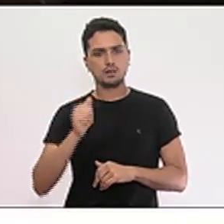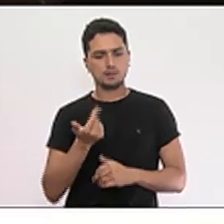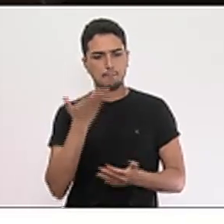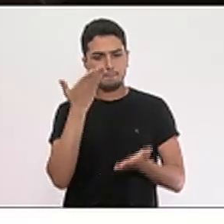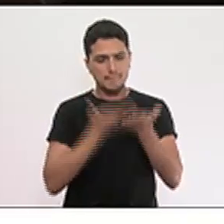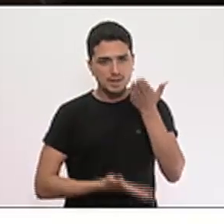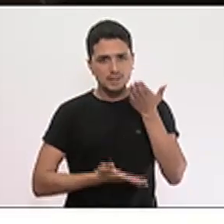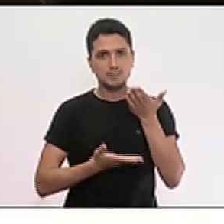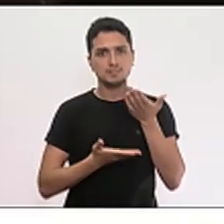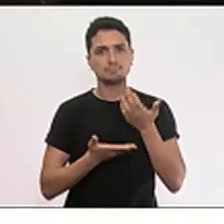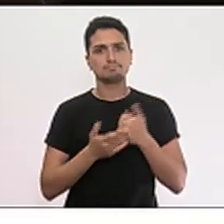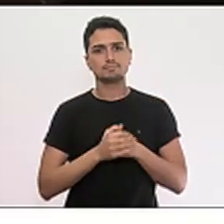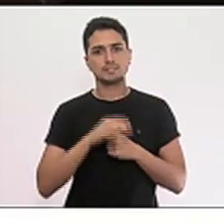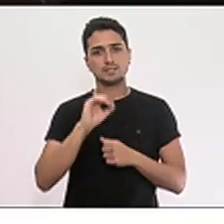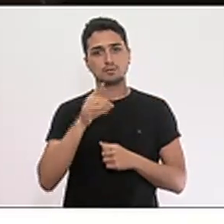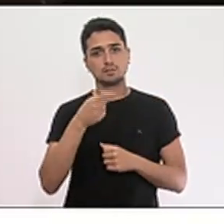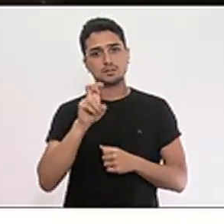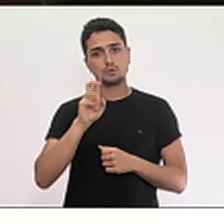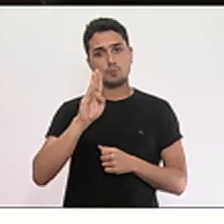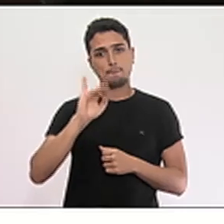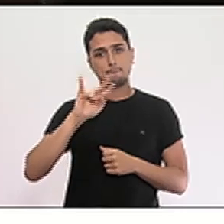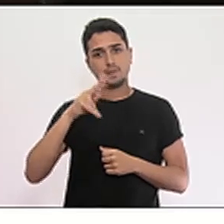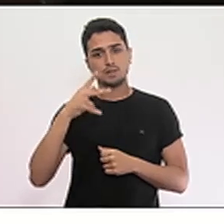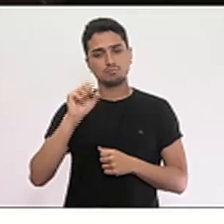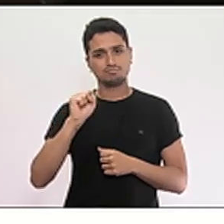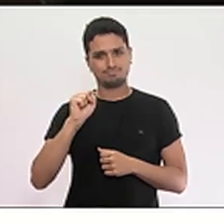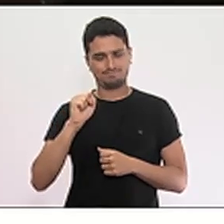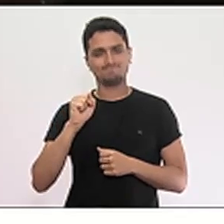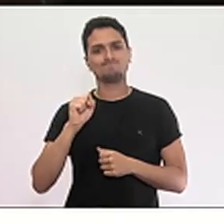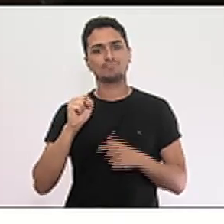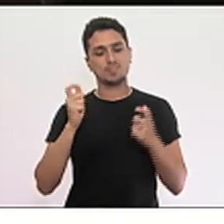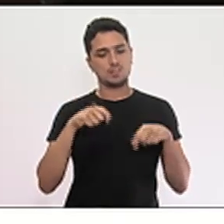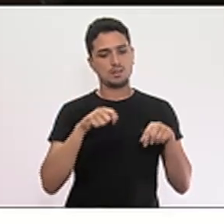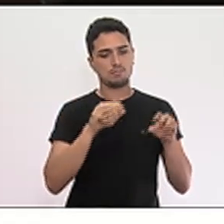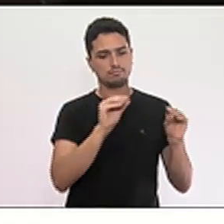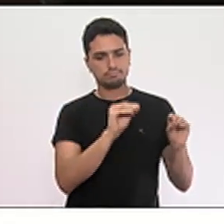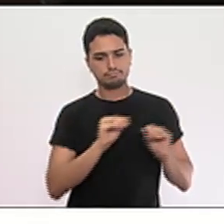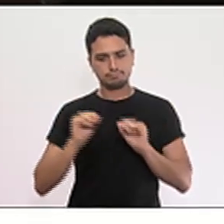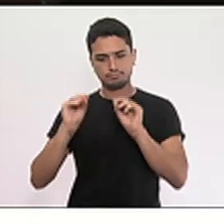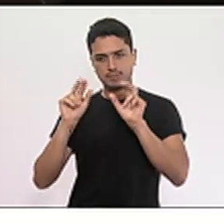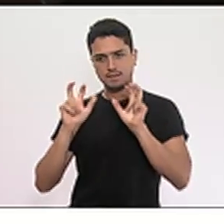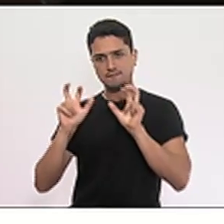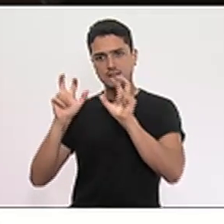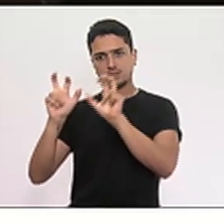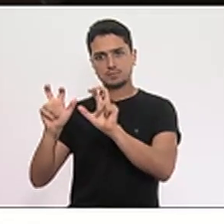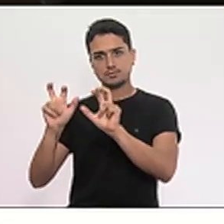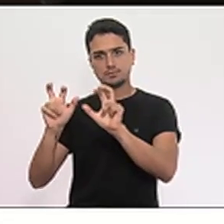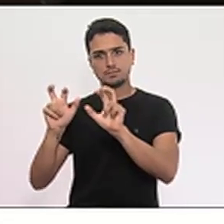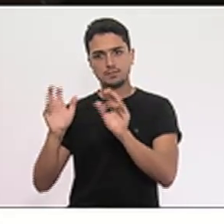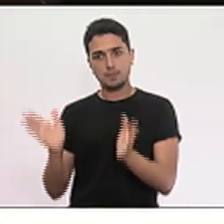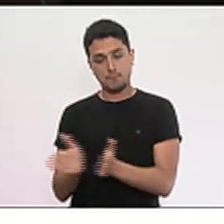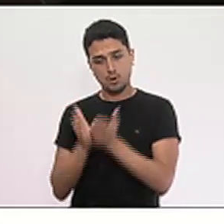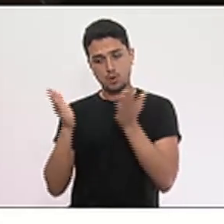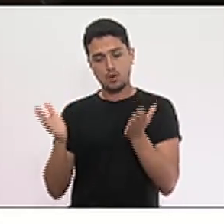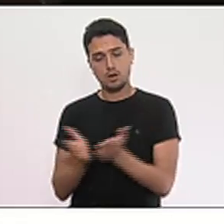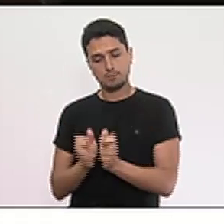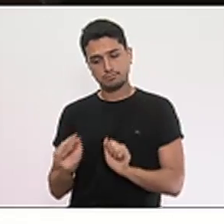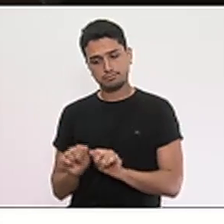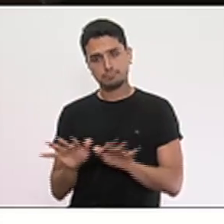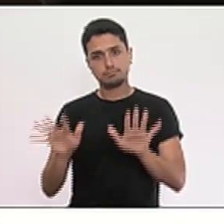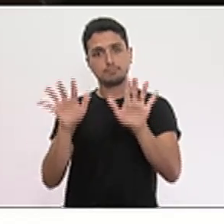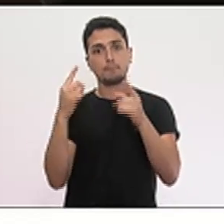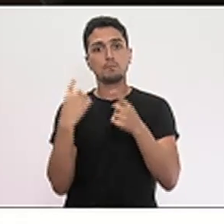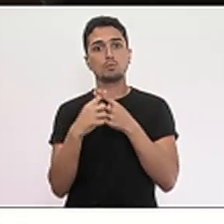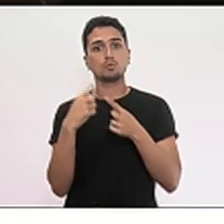de reais por ano, que pode ser investido em áreas sem retorno, em área carente, porque a SEDAI ganhou